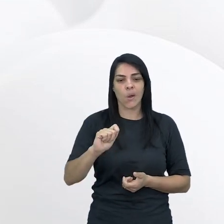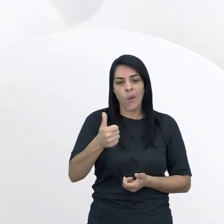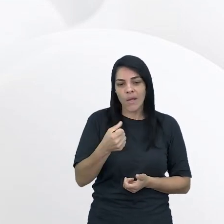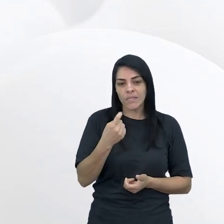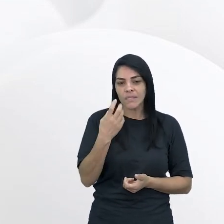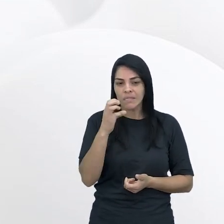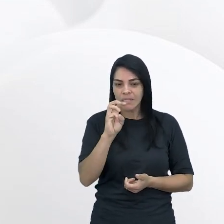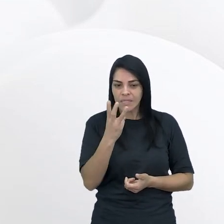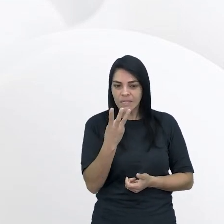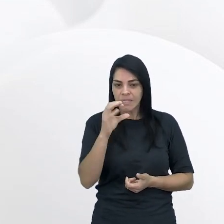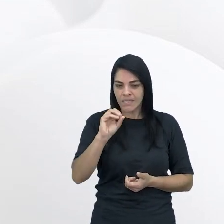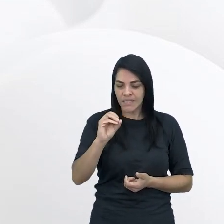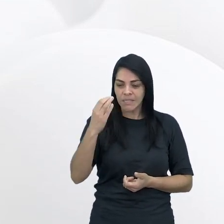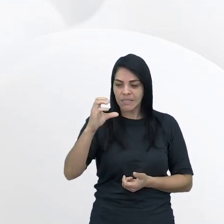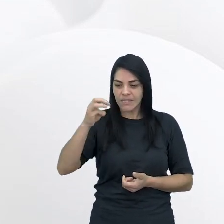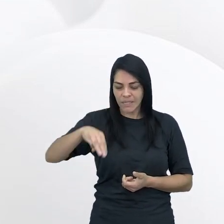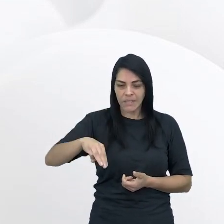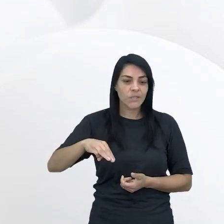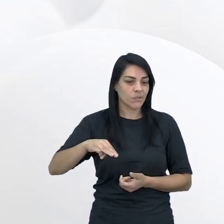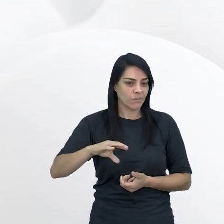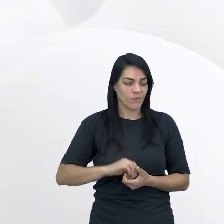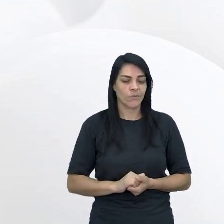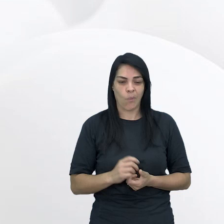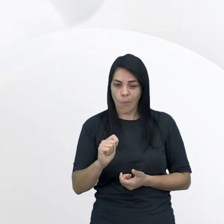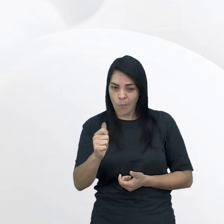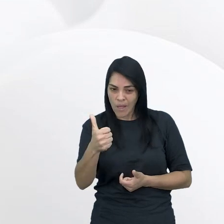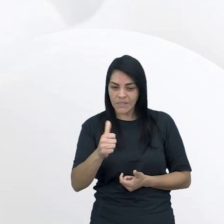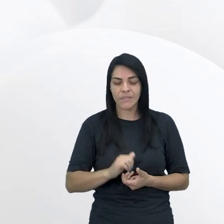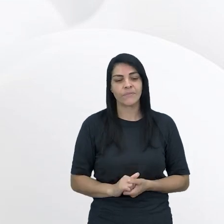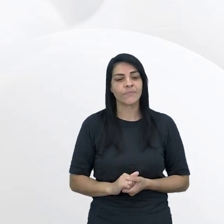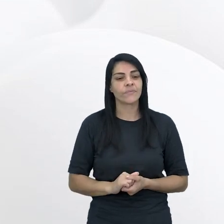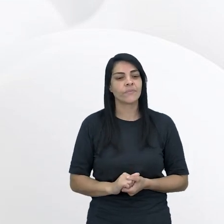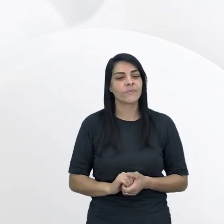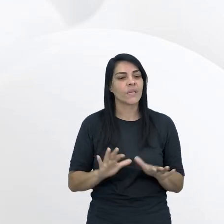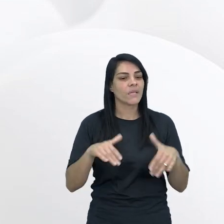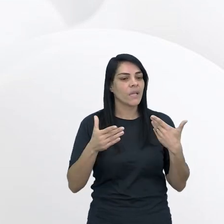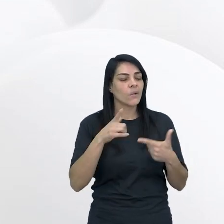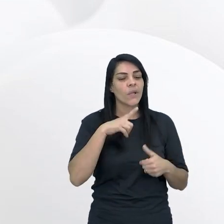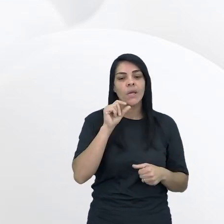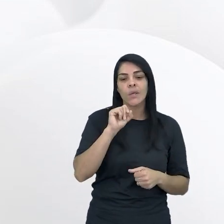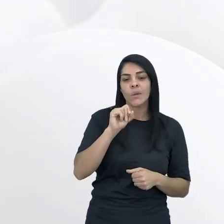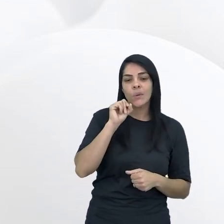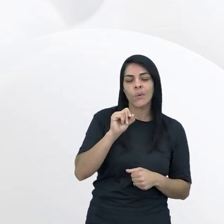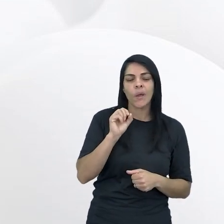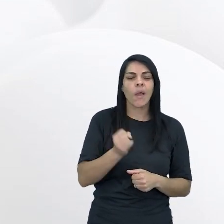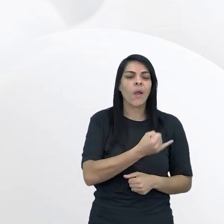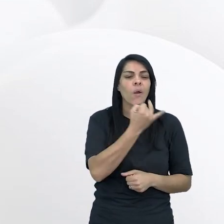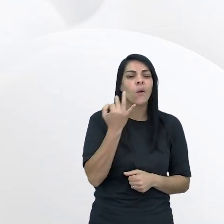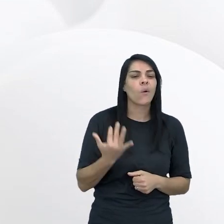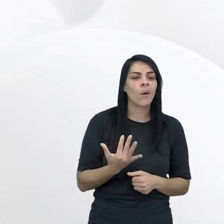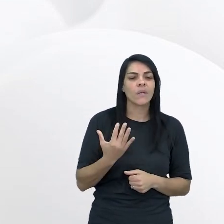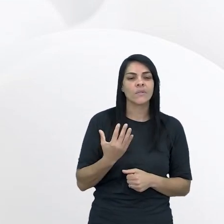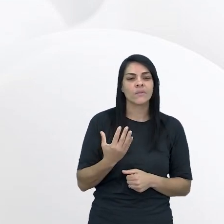né? O length, tá? Então, é isso mesmo. Então, eles têm aproximadamente 30